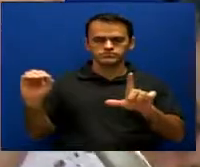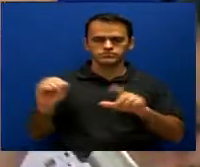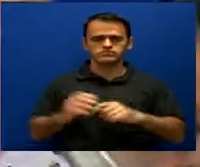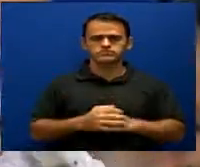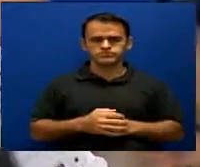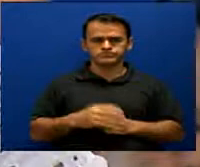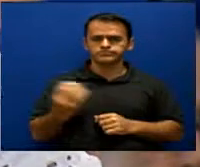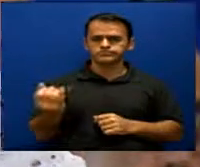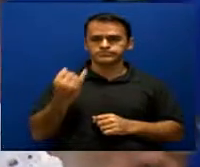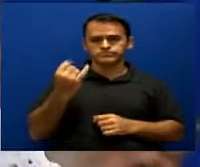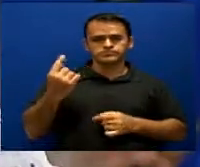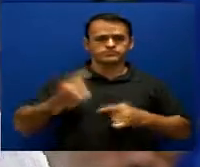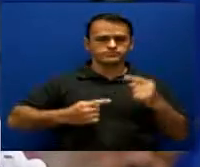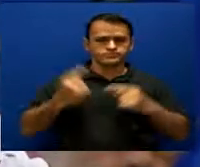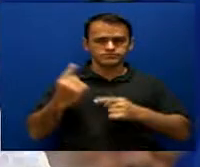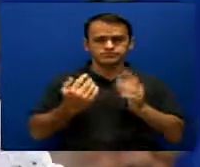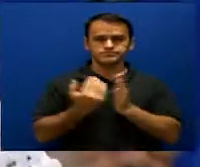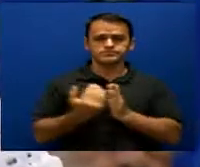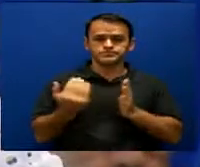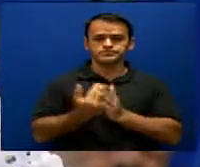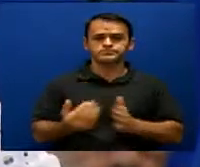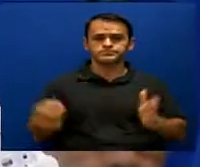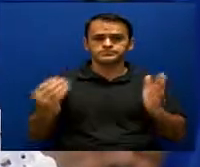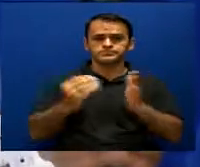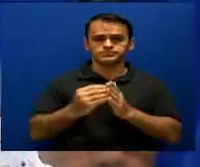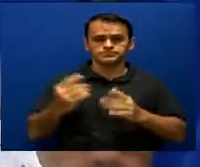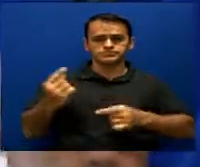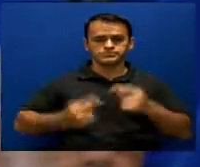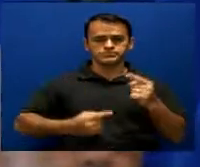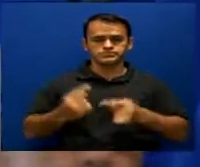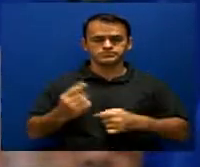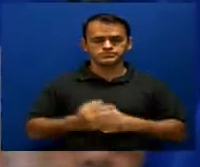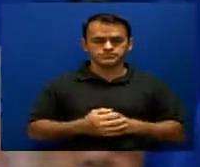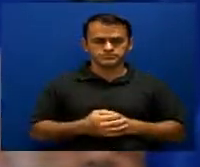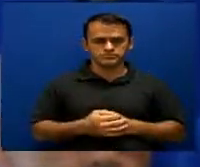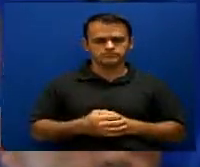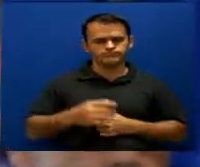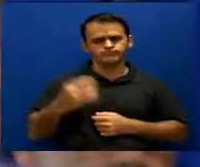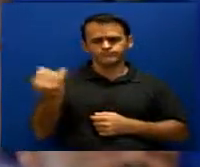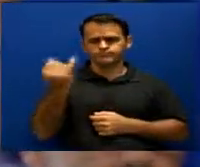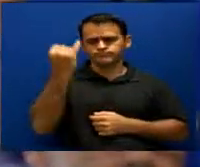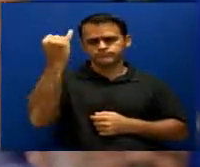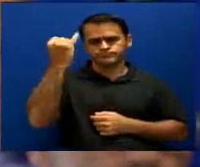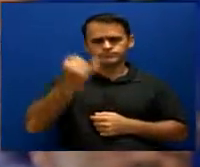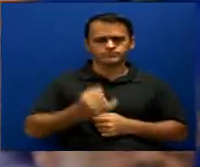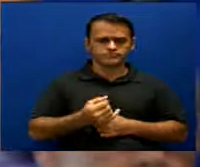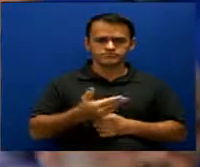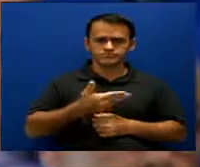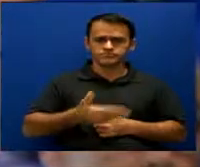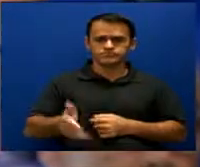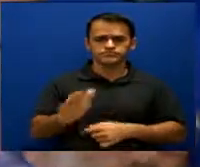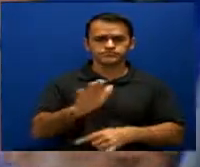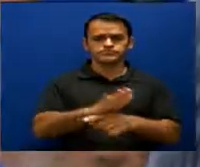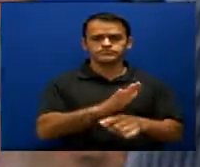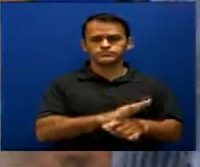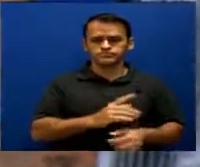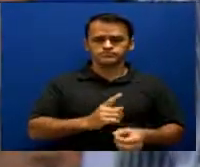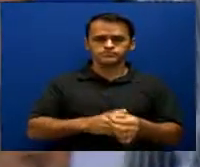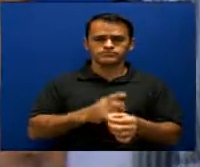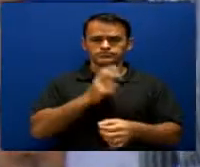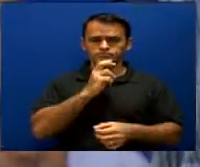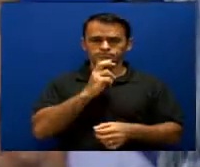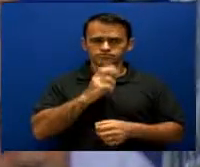seria importante debatermos essas emendas, né, tendo aí em vista que são essenciais para a cidade de Sorocaba, né, que foi